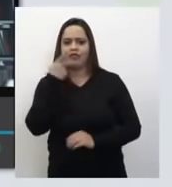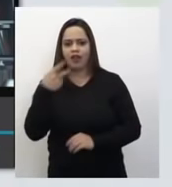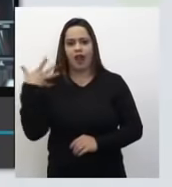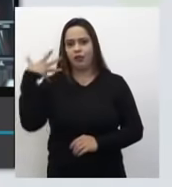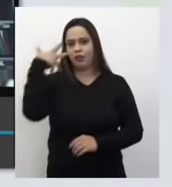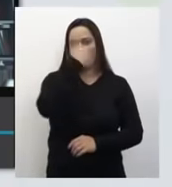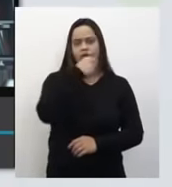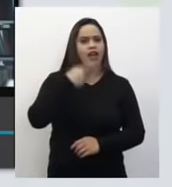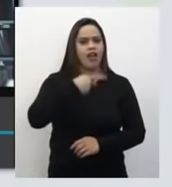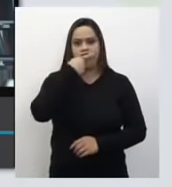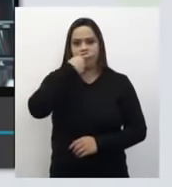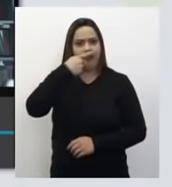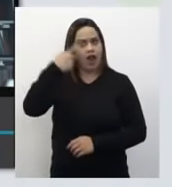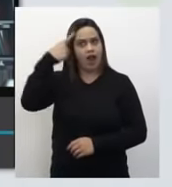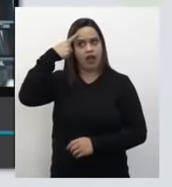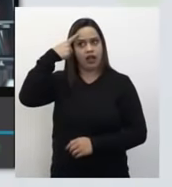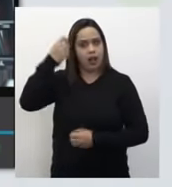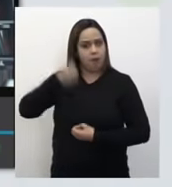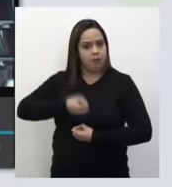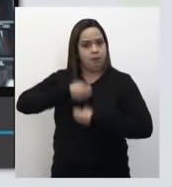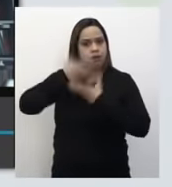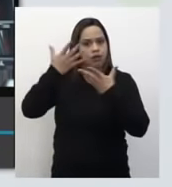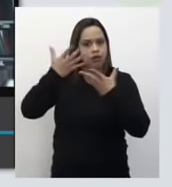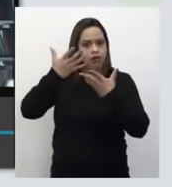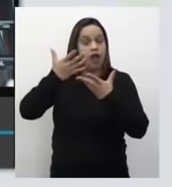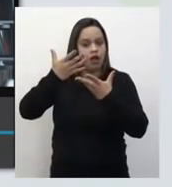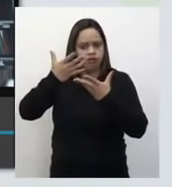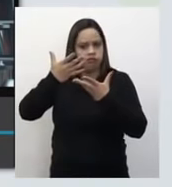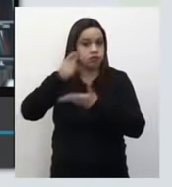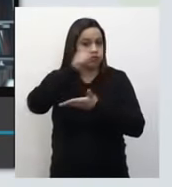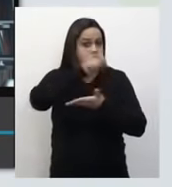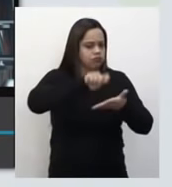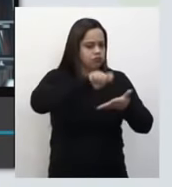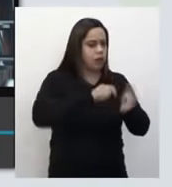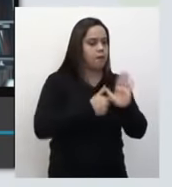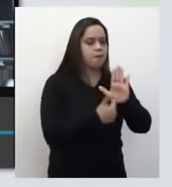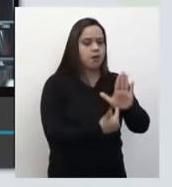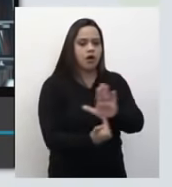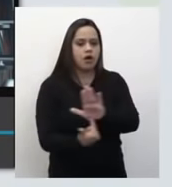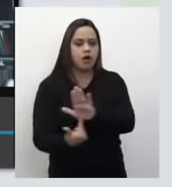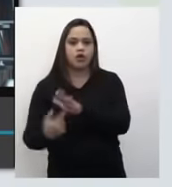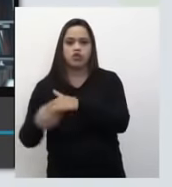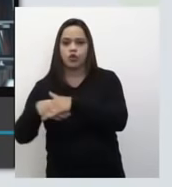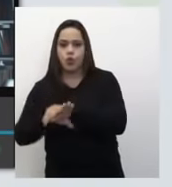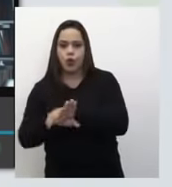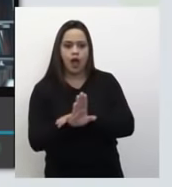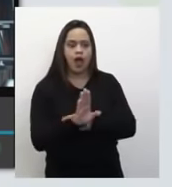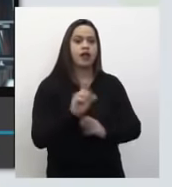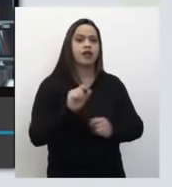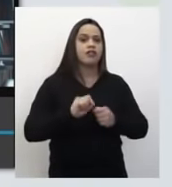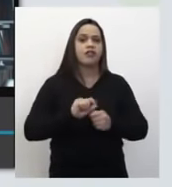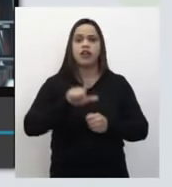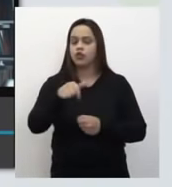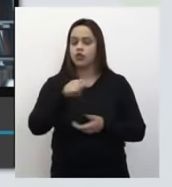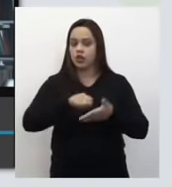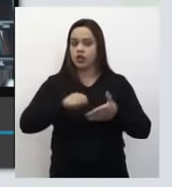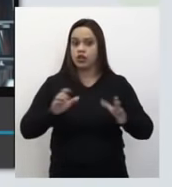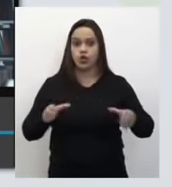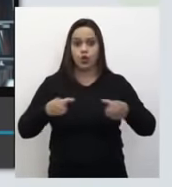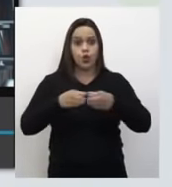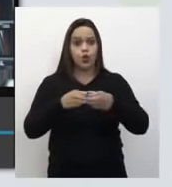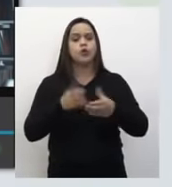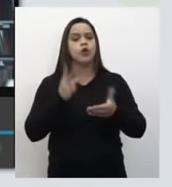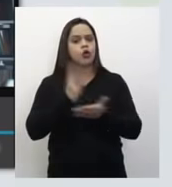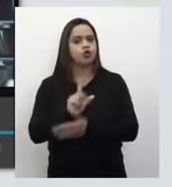Você também escuta. Falou? Anotou. Mostra a anotação para o amigo. Guarda a anotação, faz uma anotação coletiva. Continua no dia